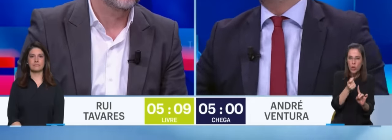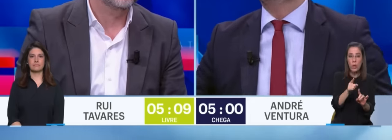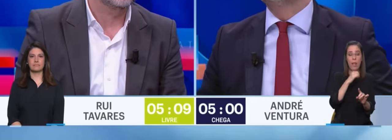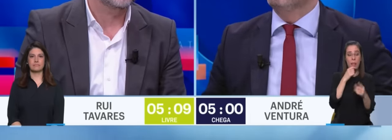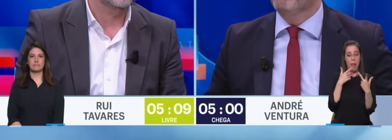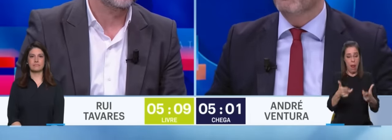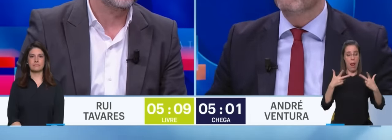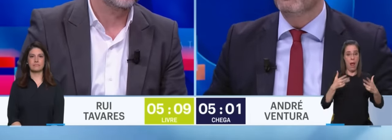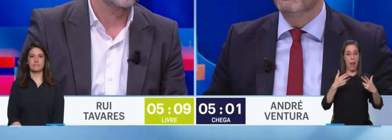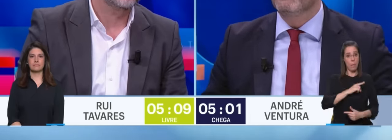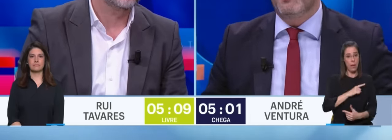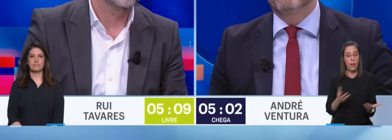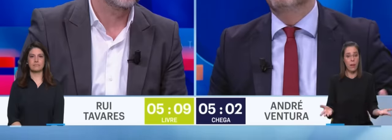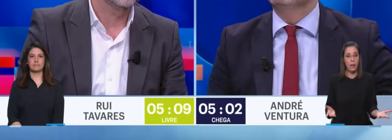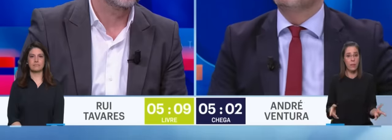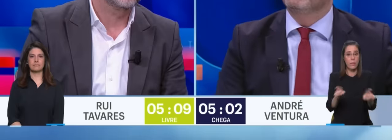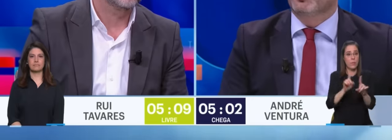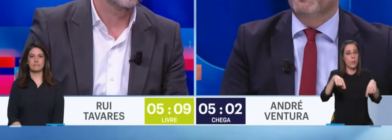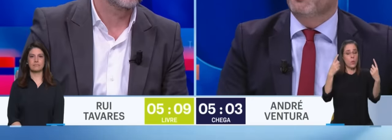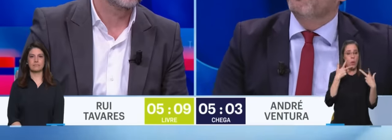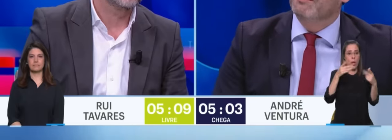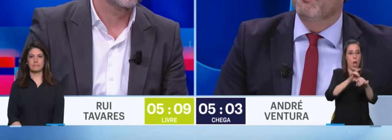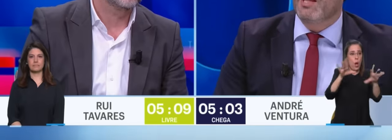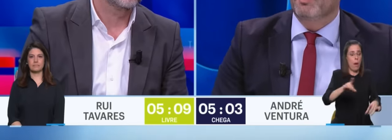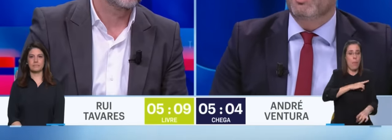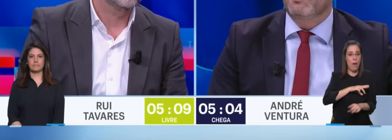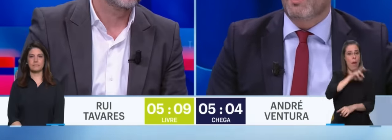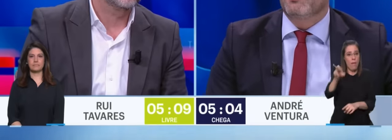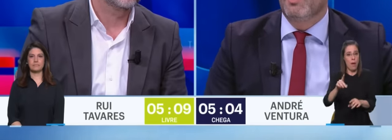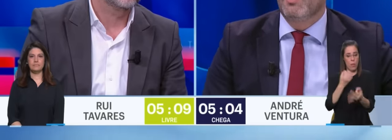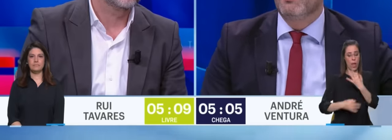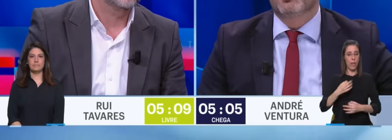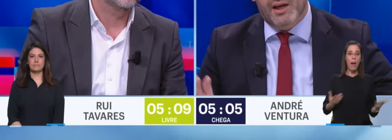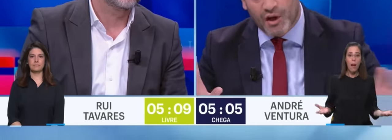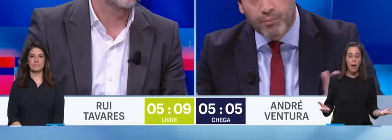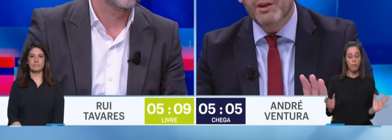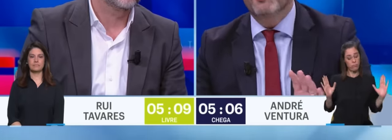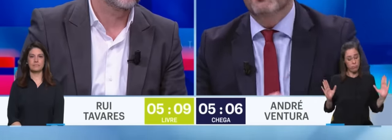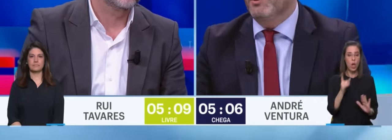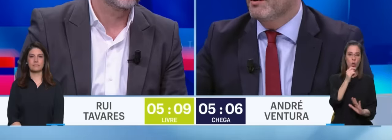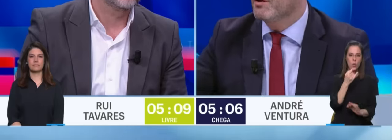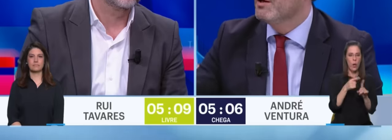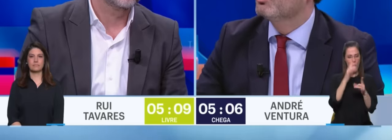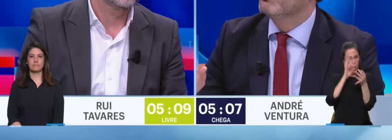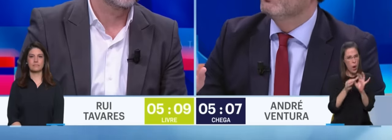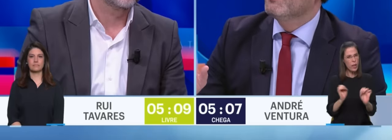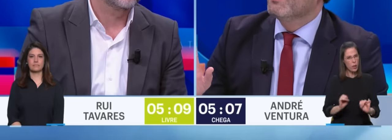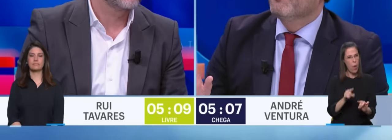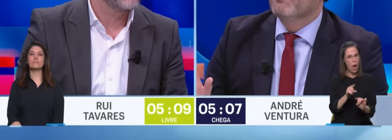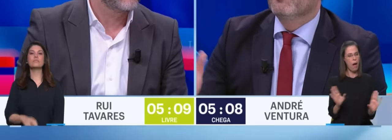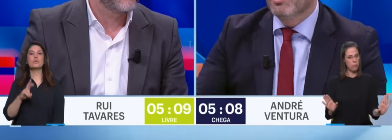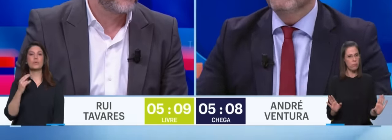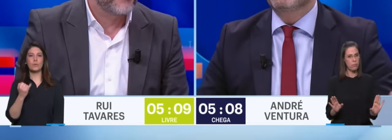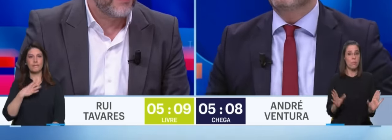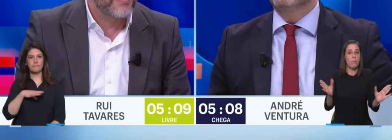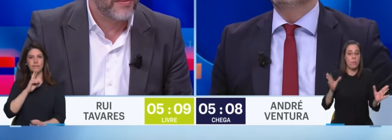sempre a criticar o privado é como os outros que criticam os hospitais privados e vão lá depois ser tratados Portanto acho que é um bocadinho falta de coerência so Tavares quer responder